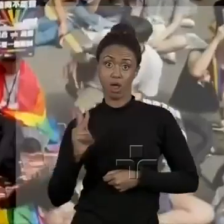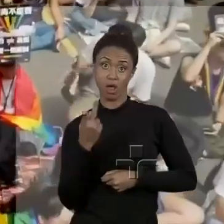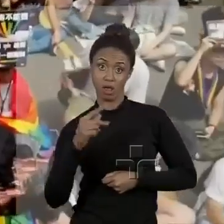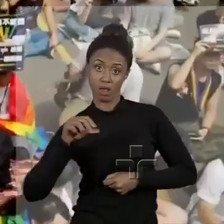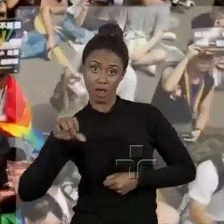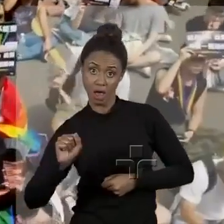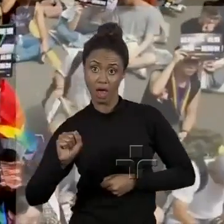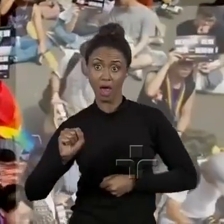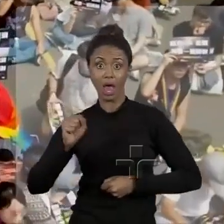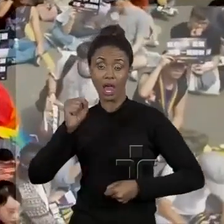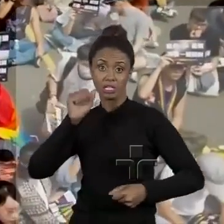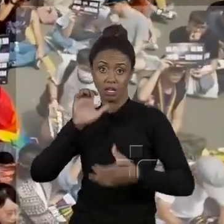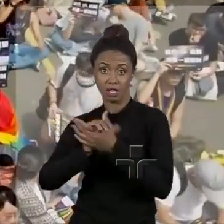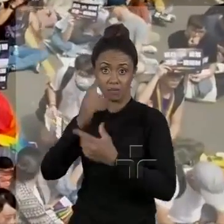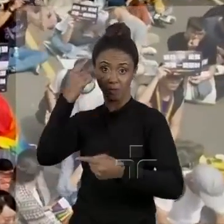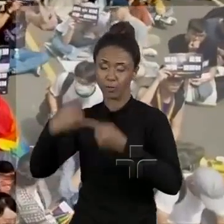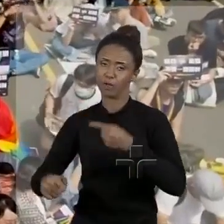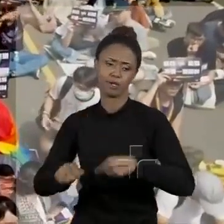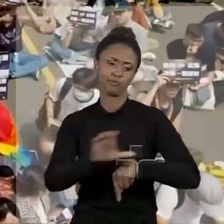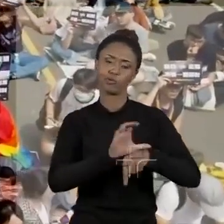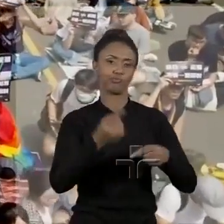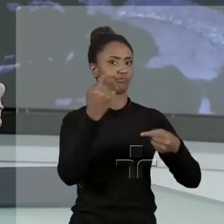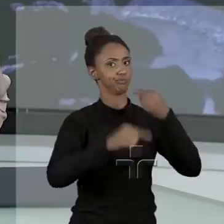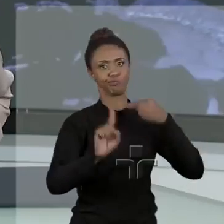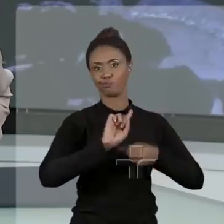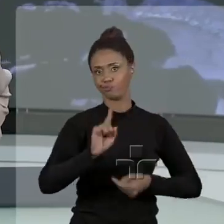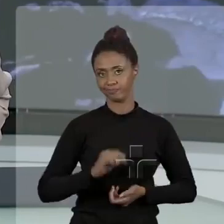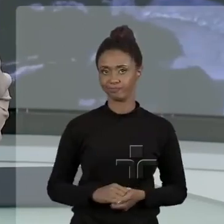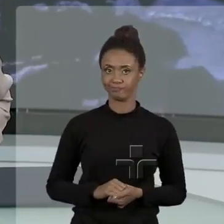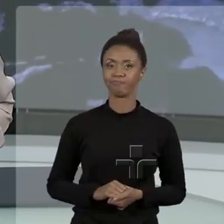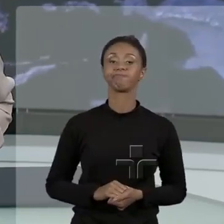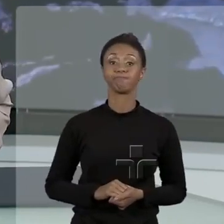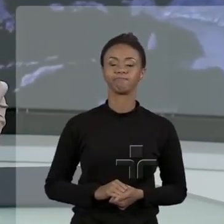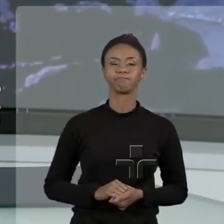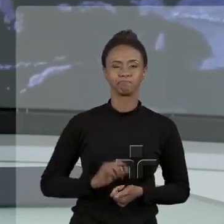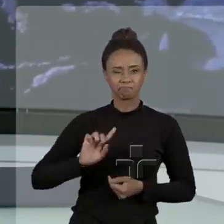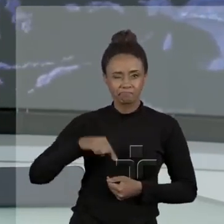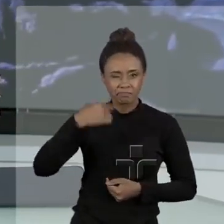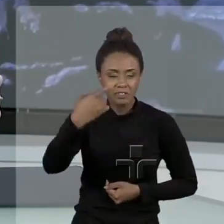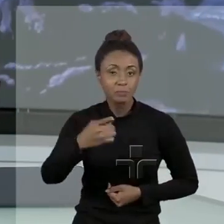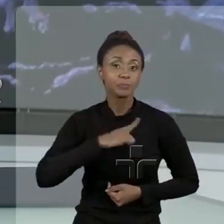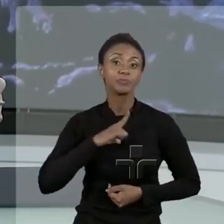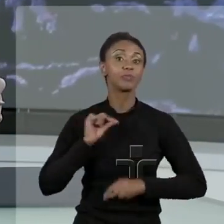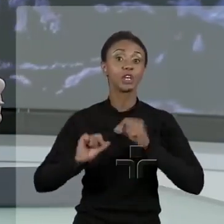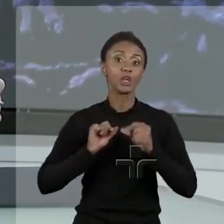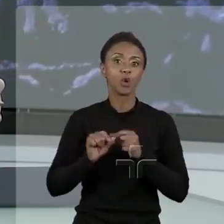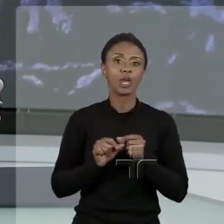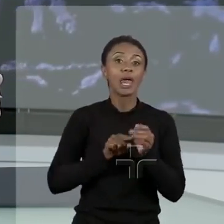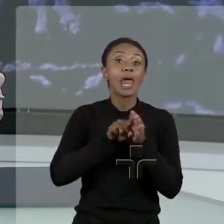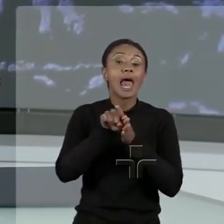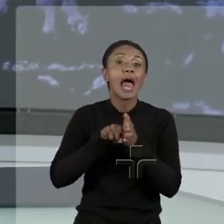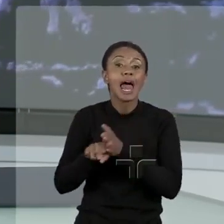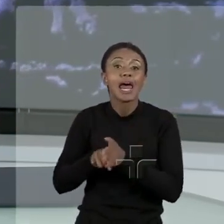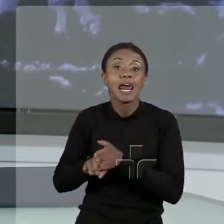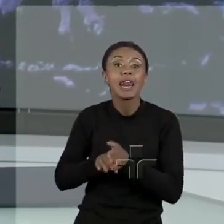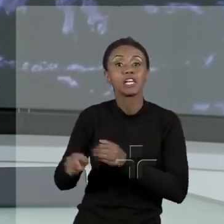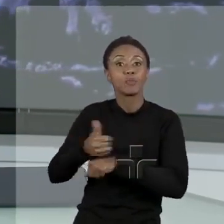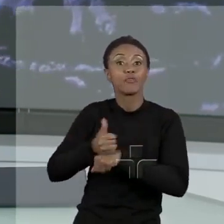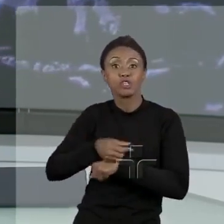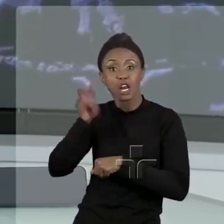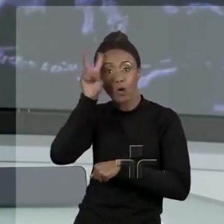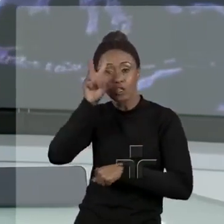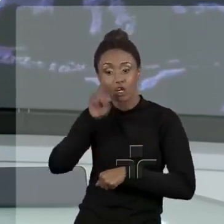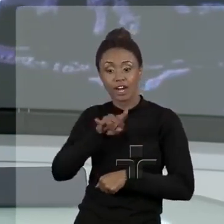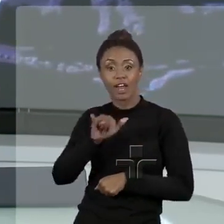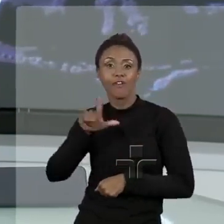sexo era inconstitucional. E veja em instantes a análise do historiador Marco Antônio Villa sobre